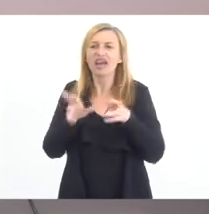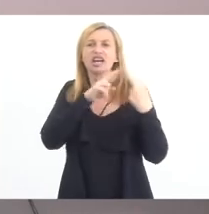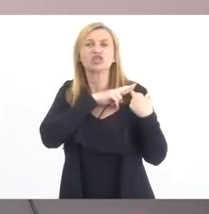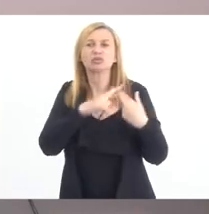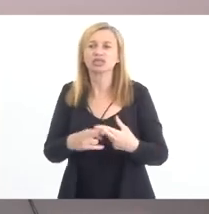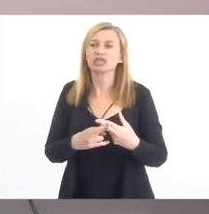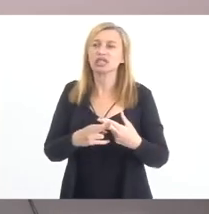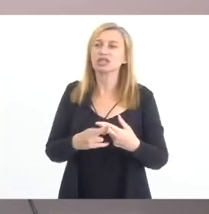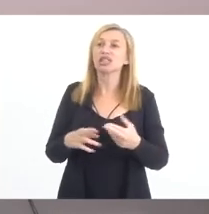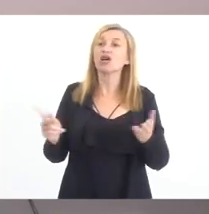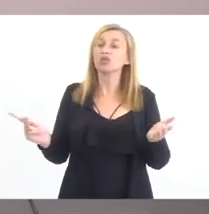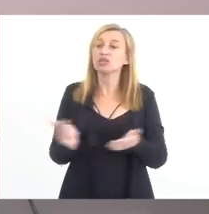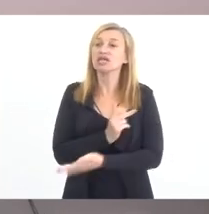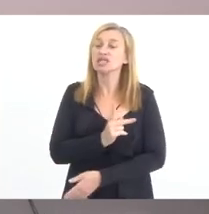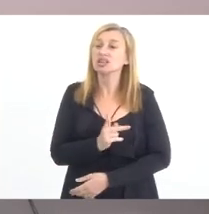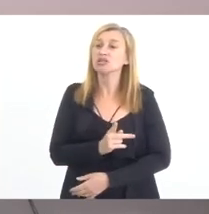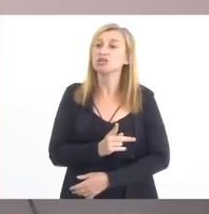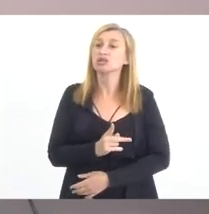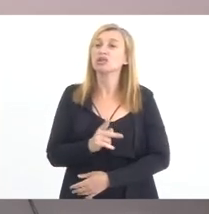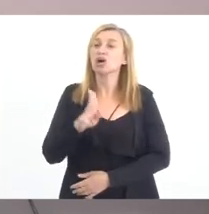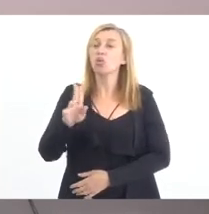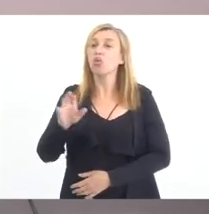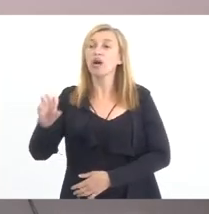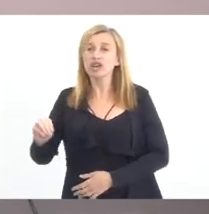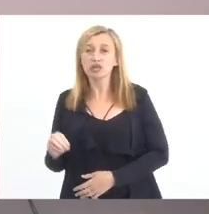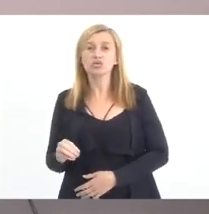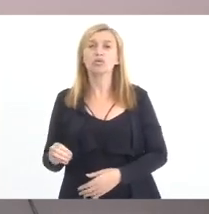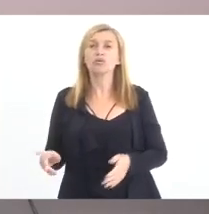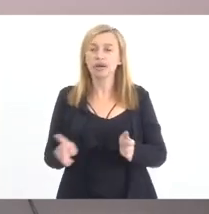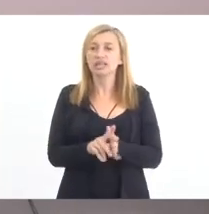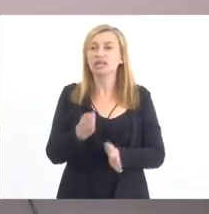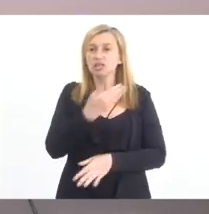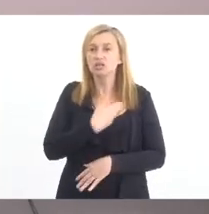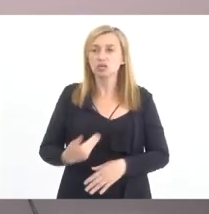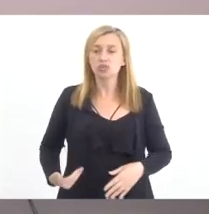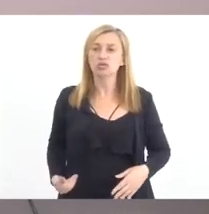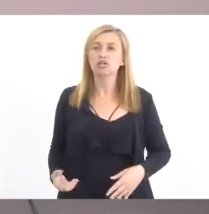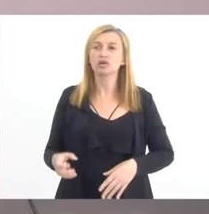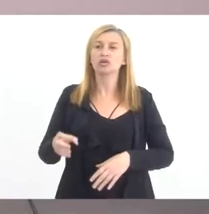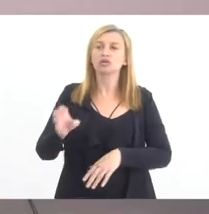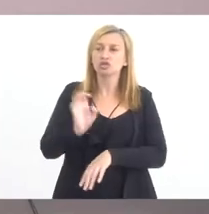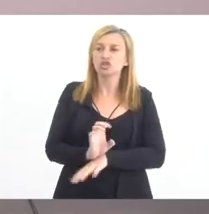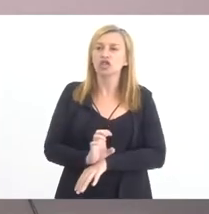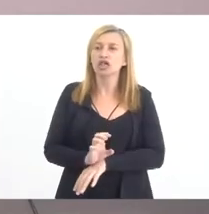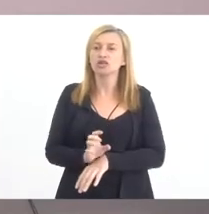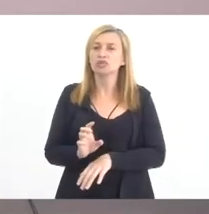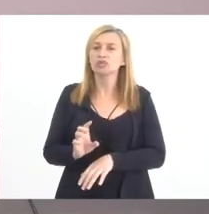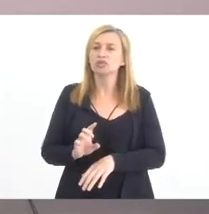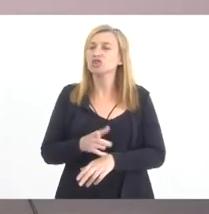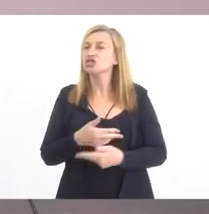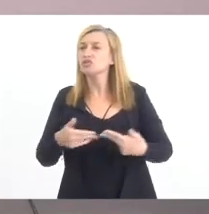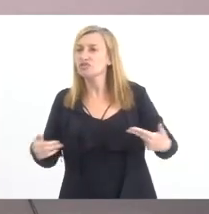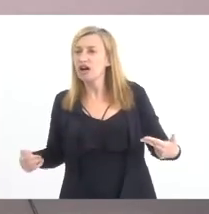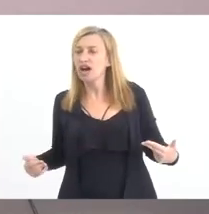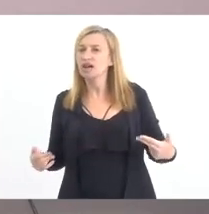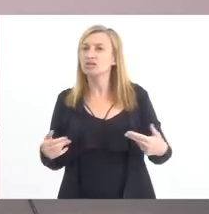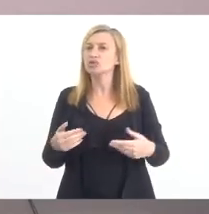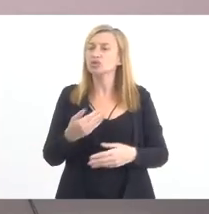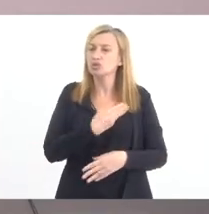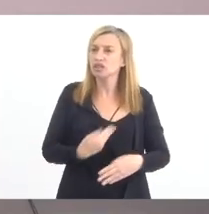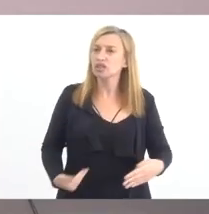responsabilidade que está acontecendo ao êxodo é do governo do Estado. Do governo do Estado, do governo anterior, do outro, porque a todo momento